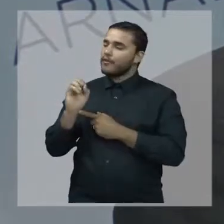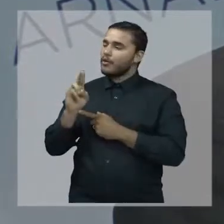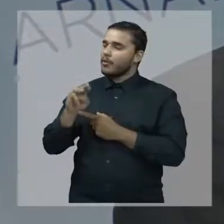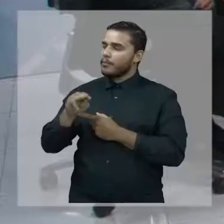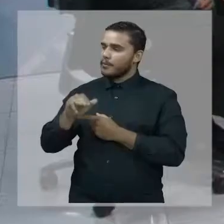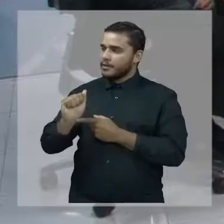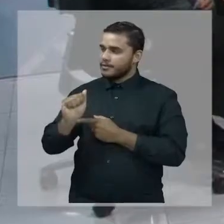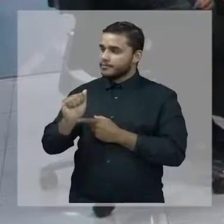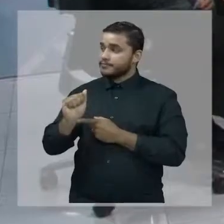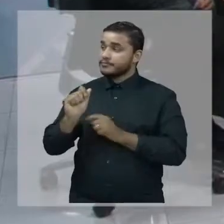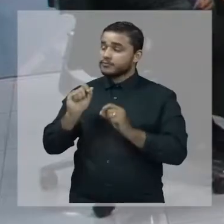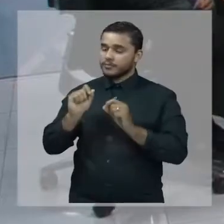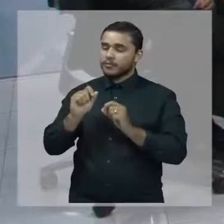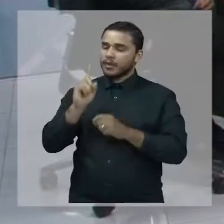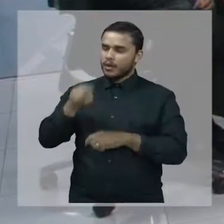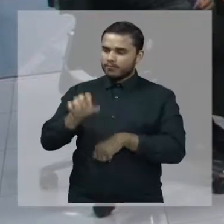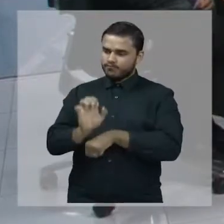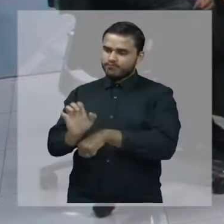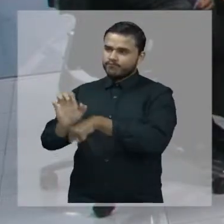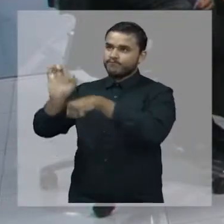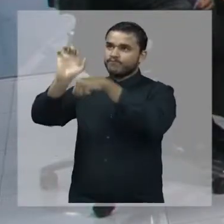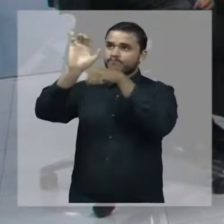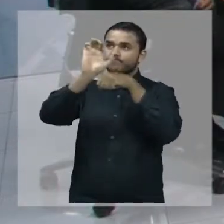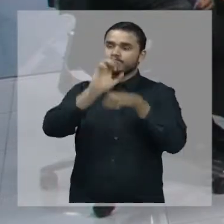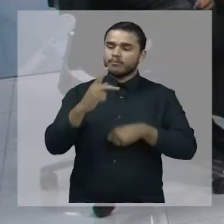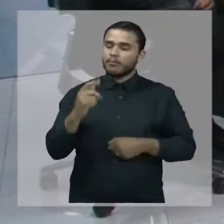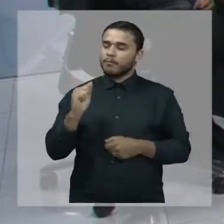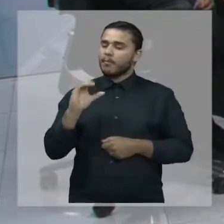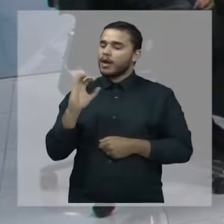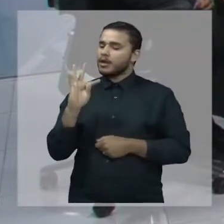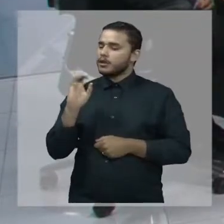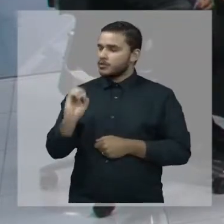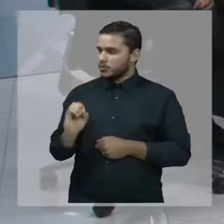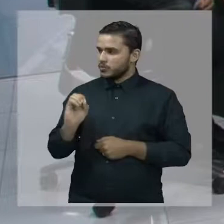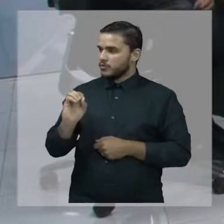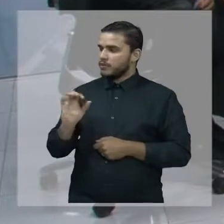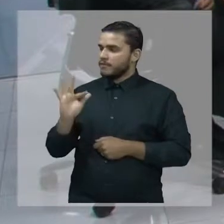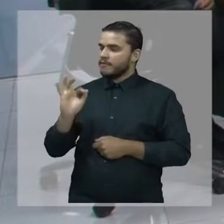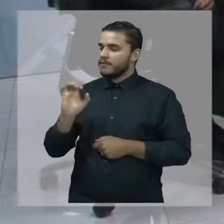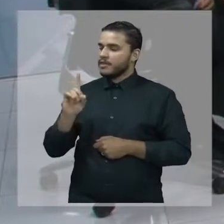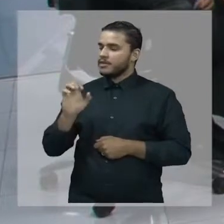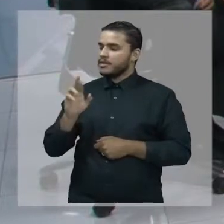ser finalizada apenas no próximo semestre, que é do Pacto Federativo.